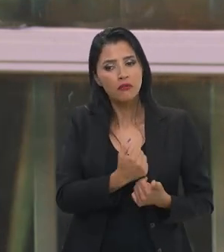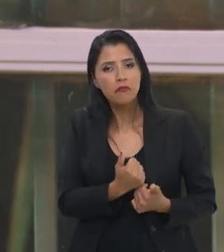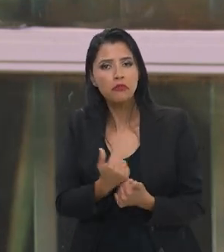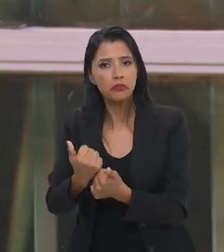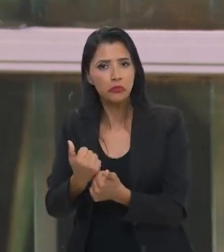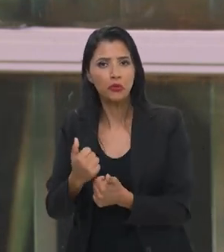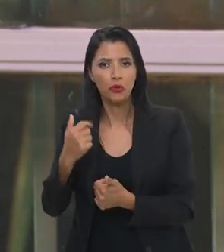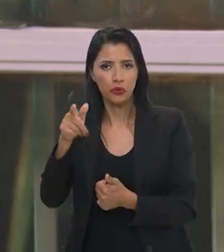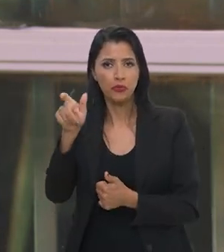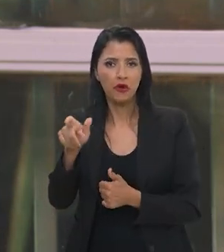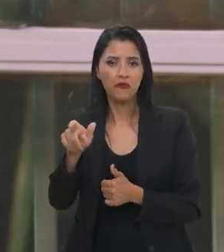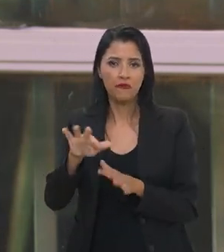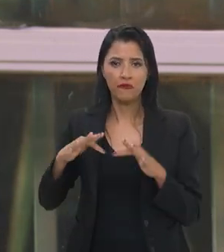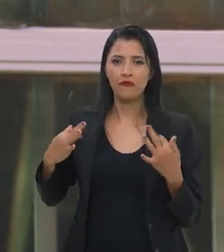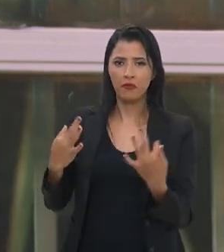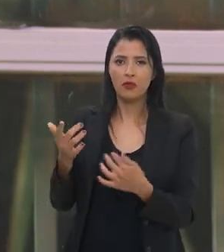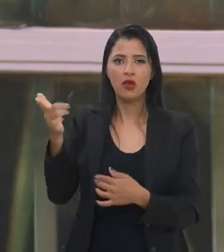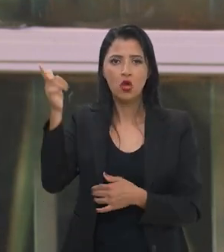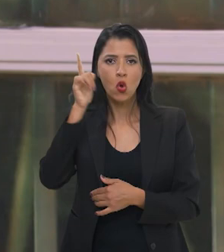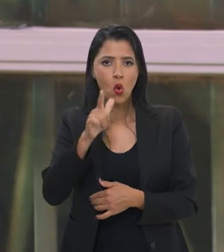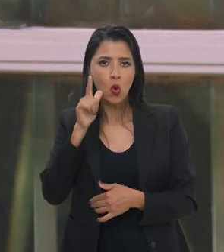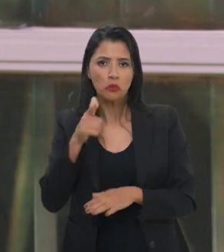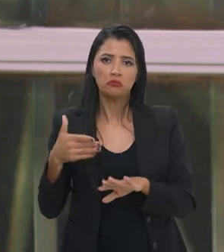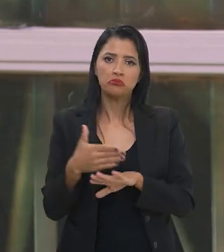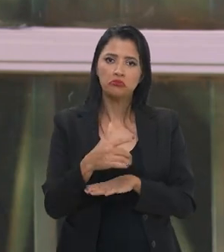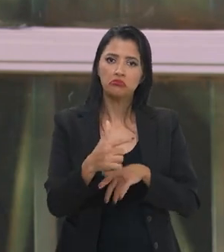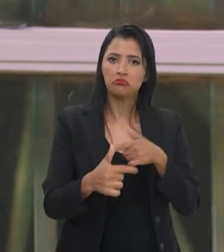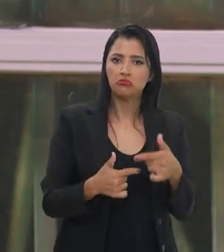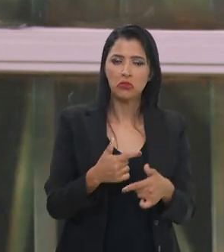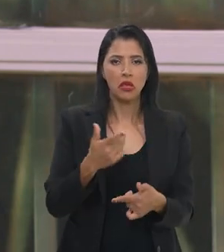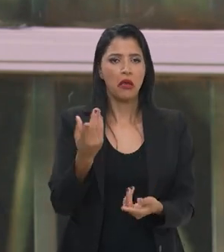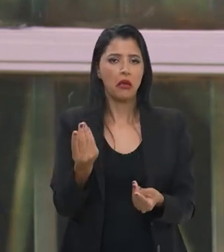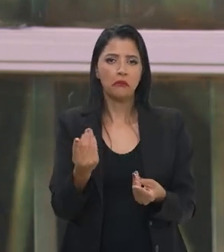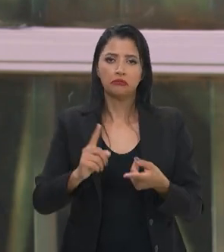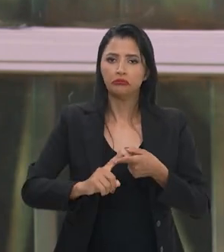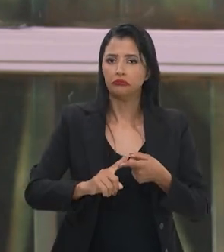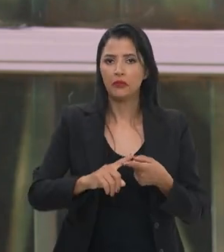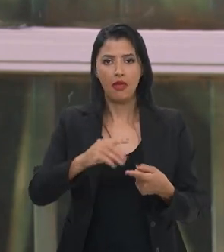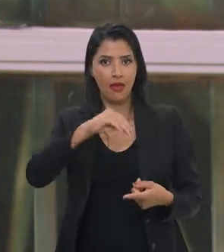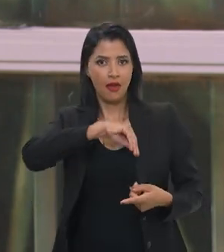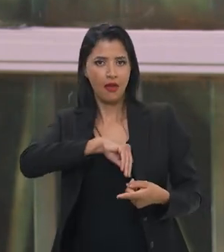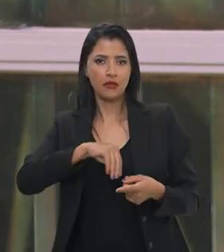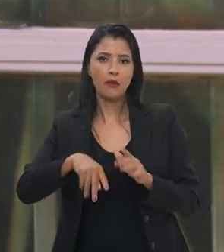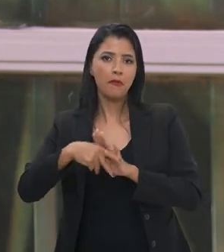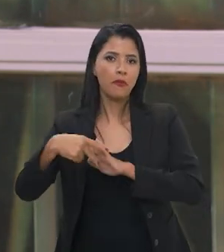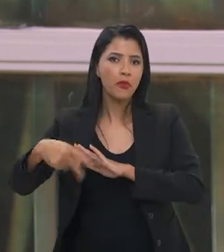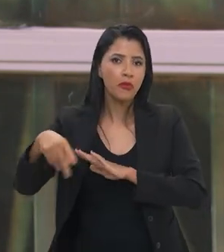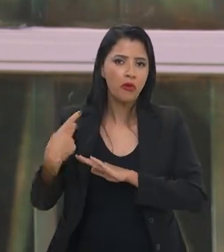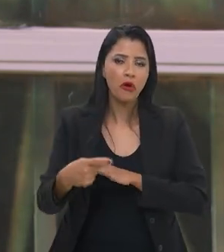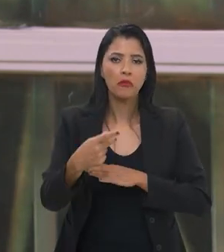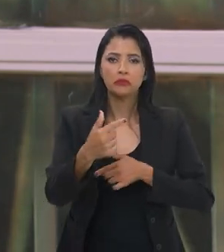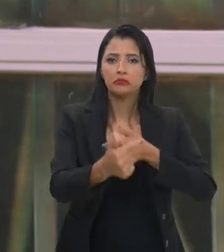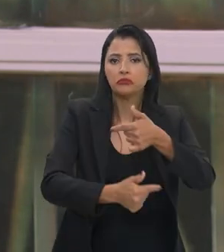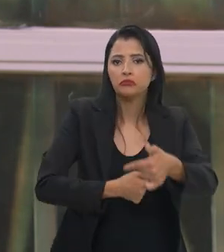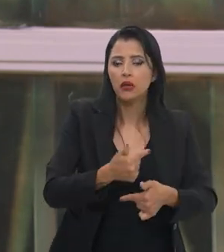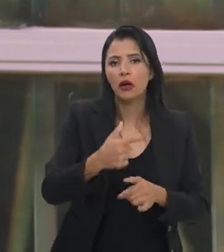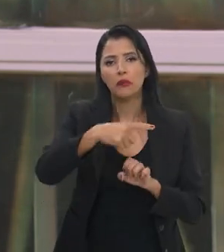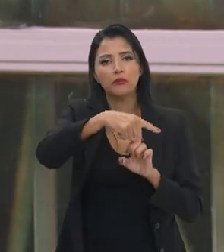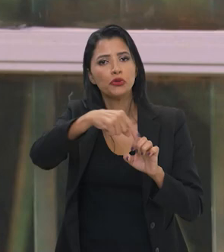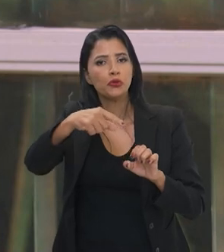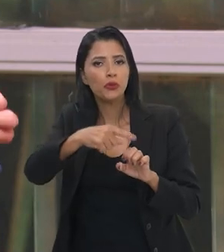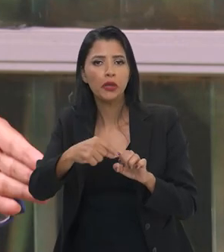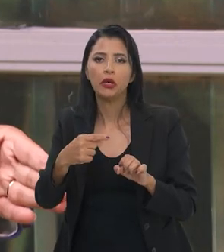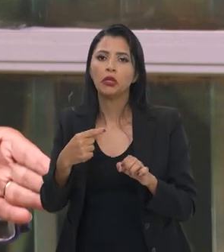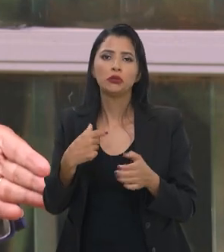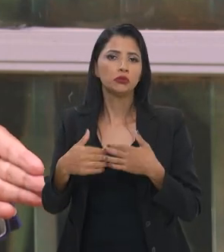um apoio para aquela família alcançar uma condição de renda seja com uma atividade um negócio ali um empreendimento